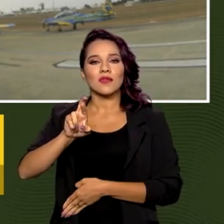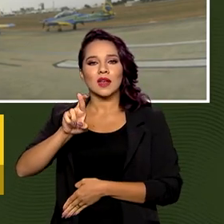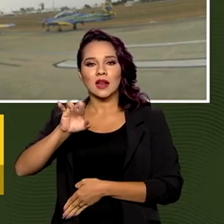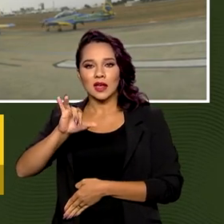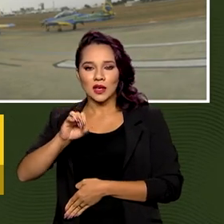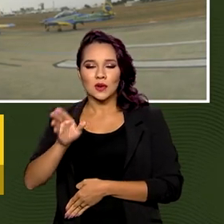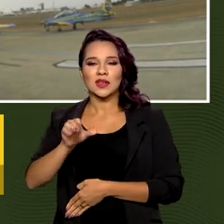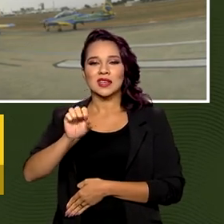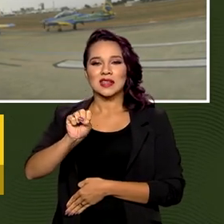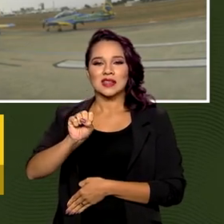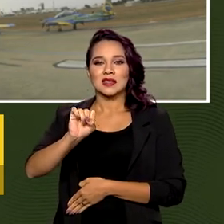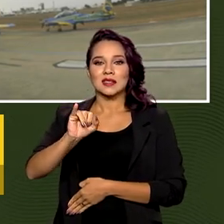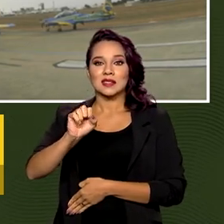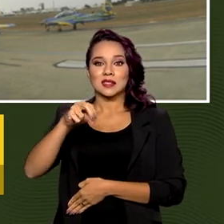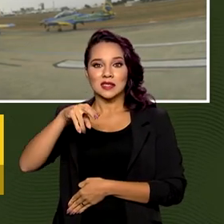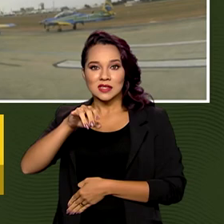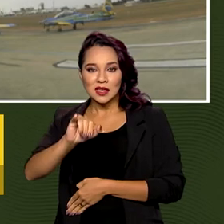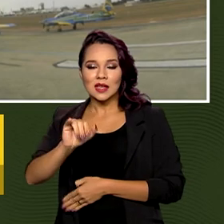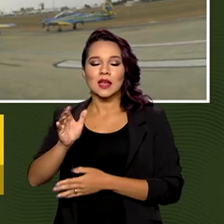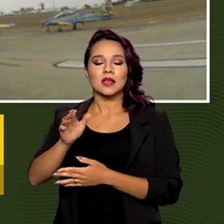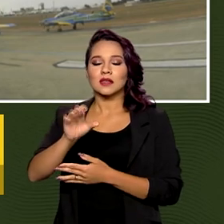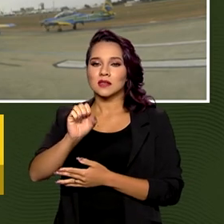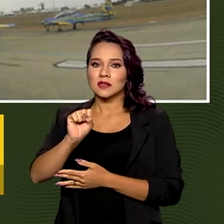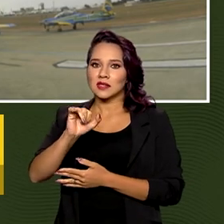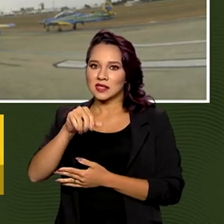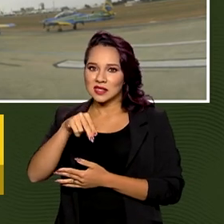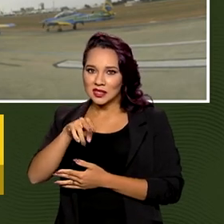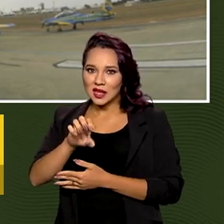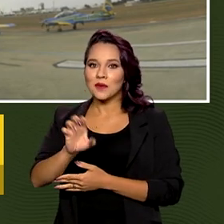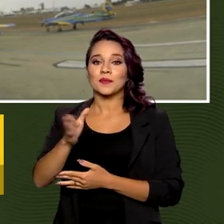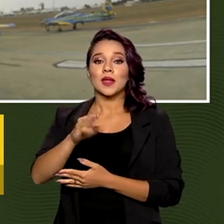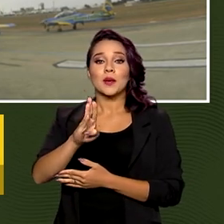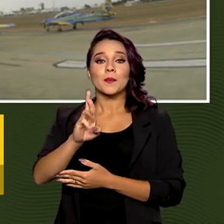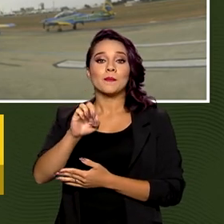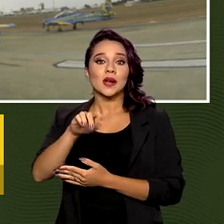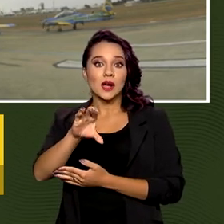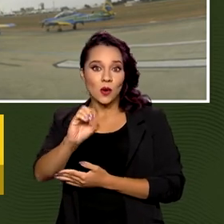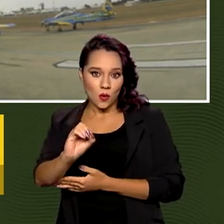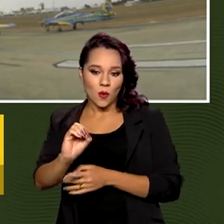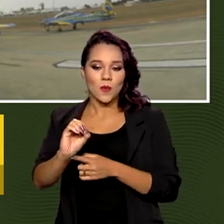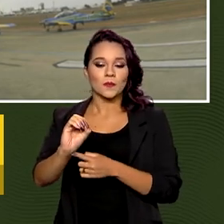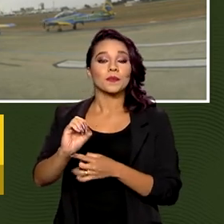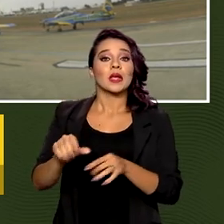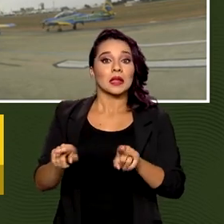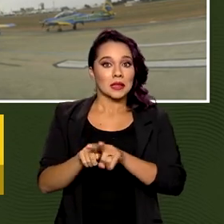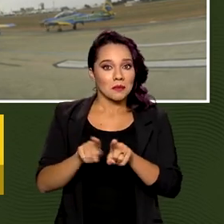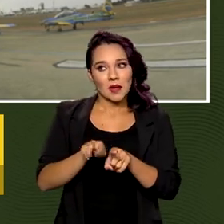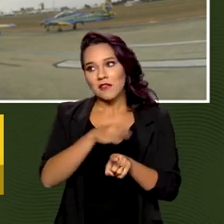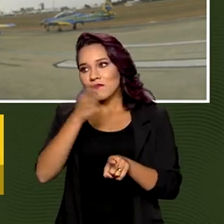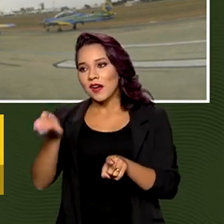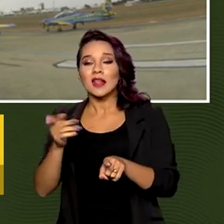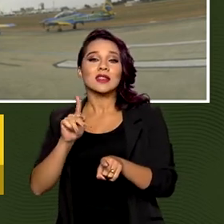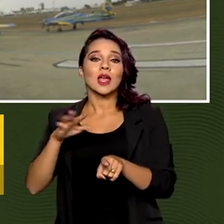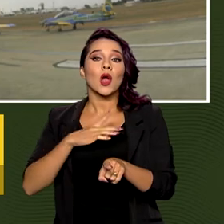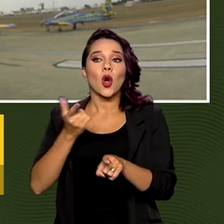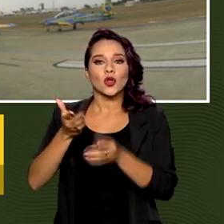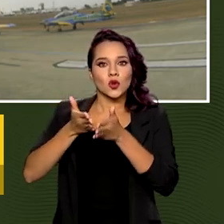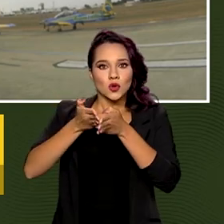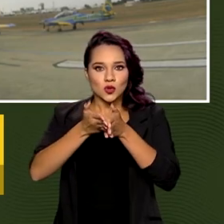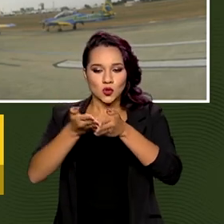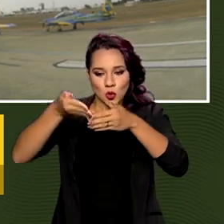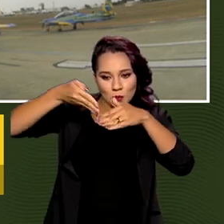que remonta aos tempos da navegação à vela, também é um navio bem representativo. E também vai ter a participação do